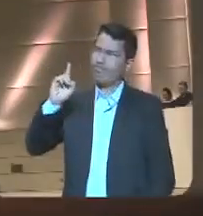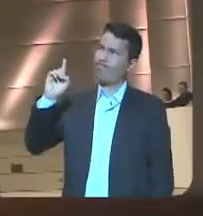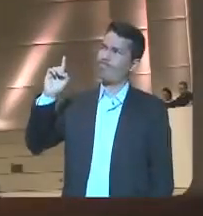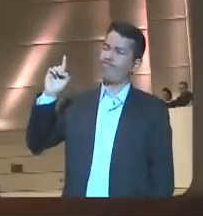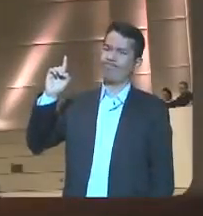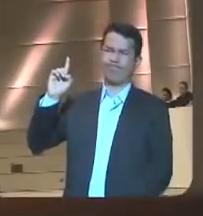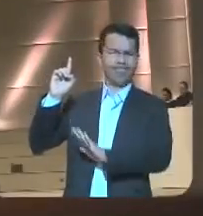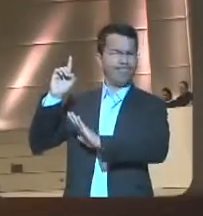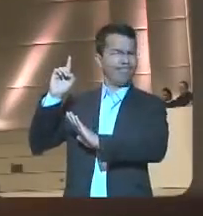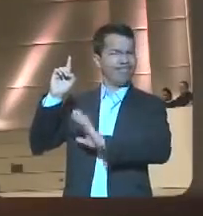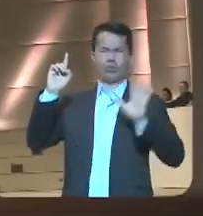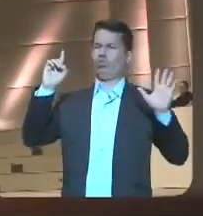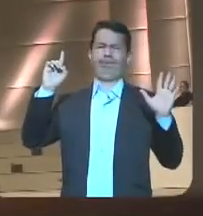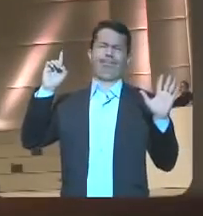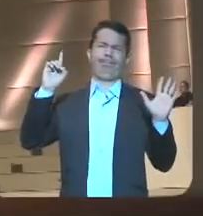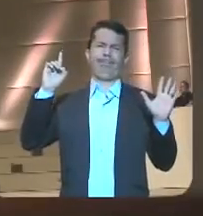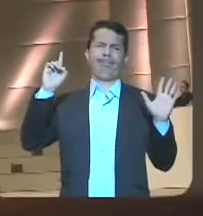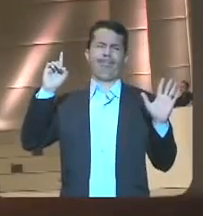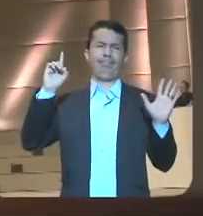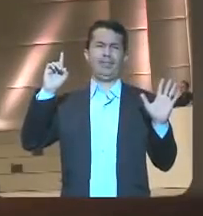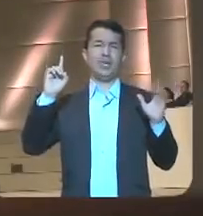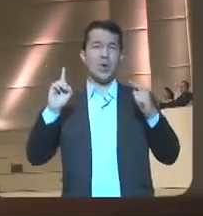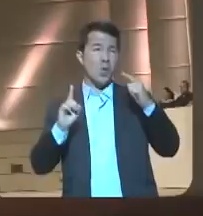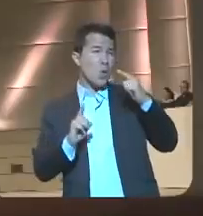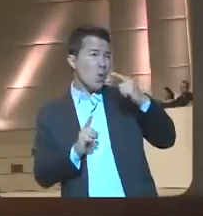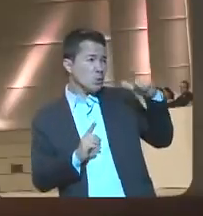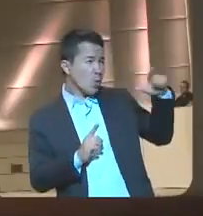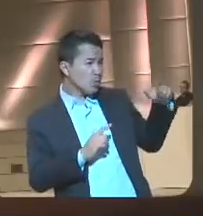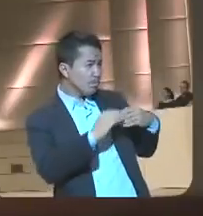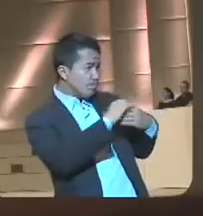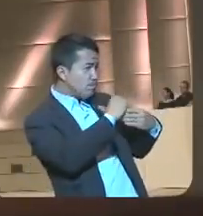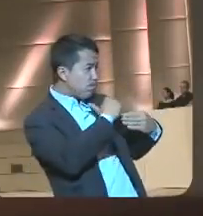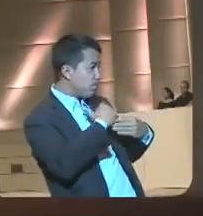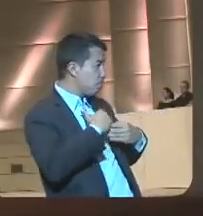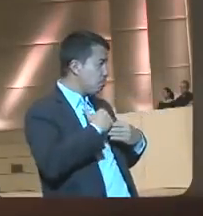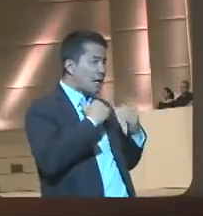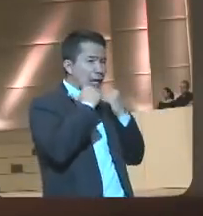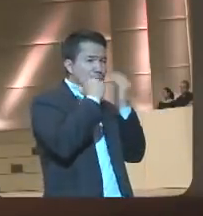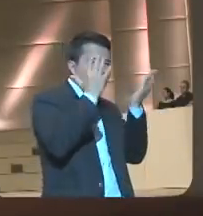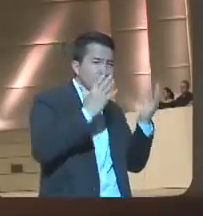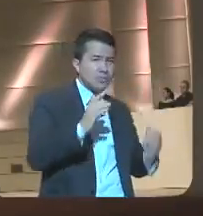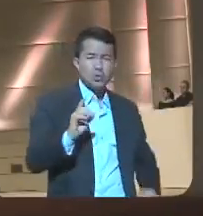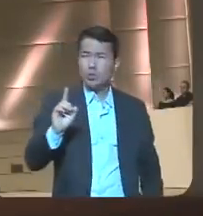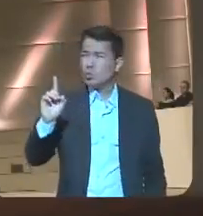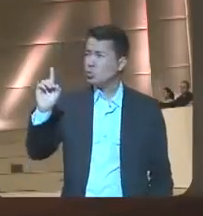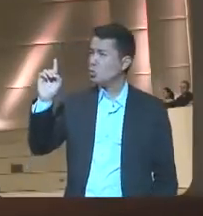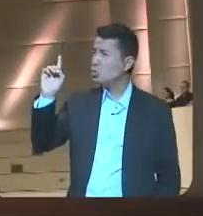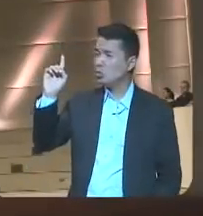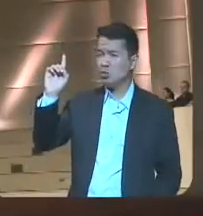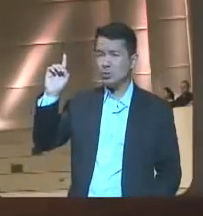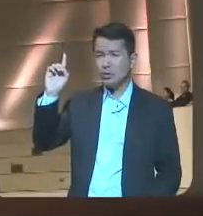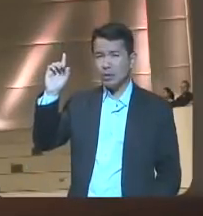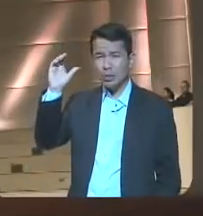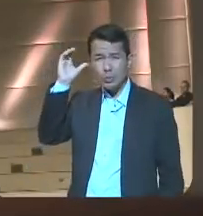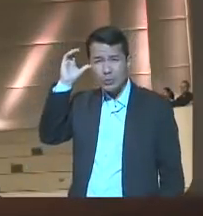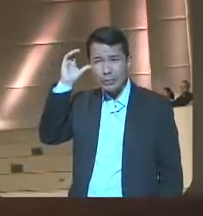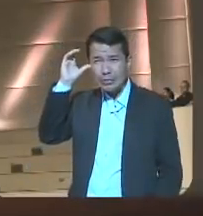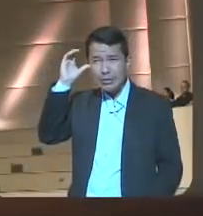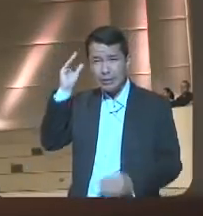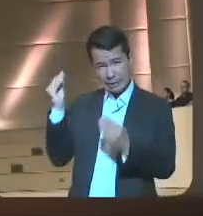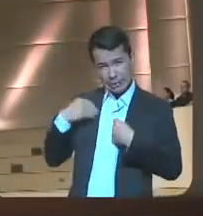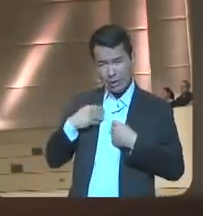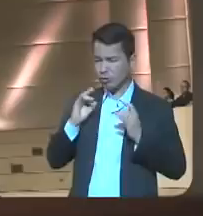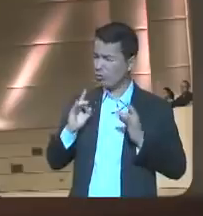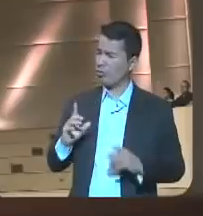pessoa que pode trabalhar a minha consciência para que ela também seja minha conselheira é o